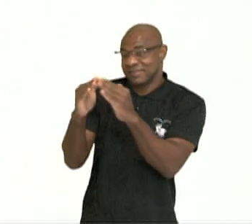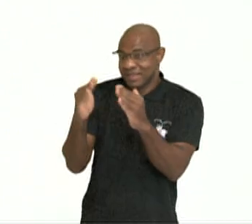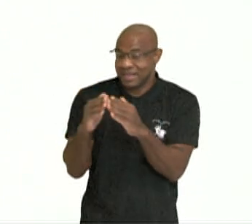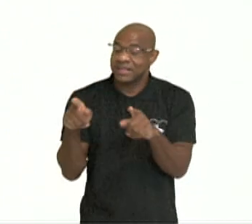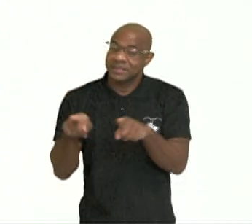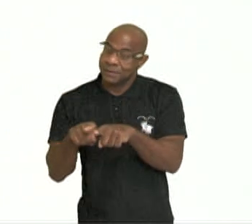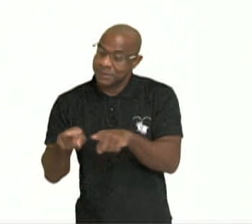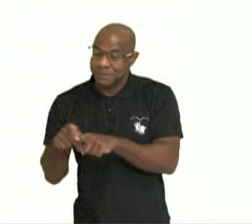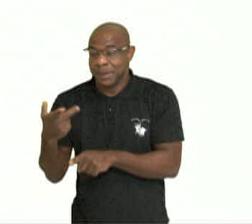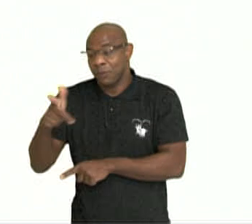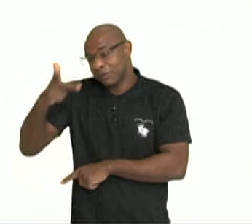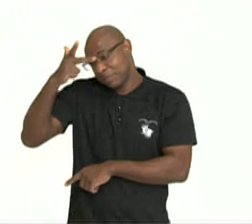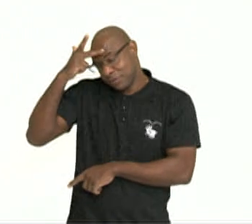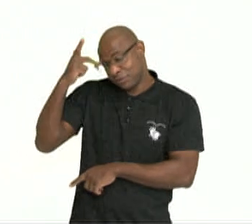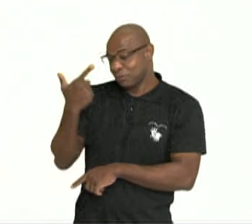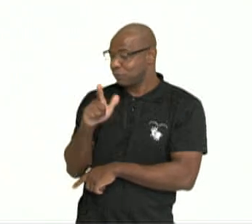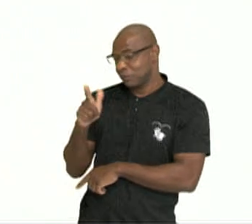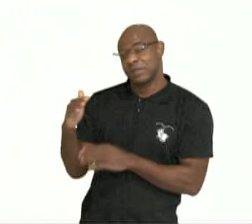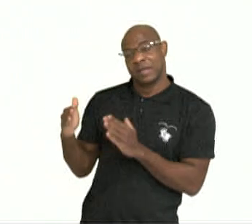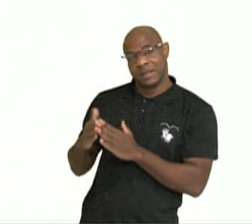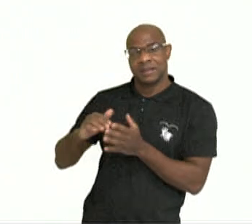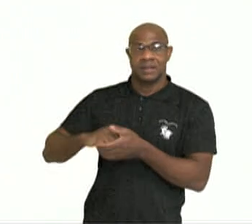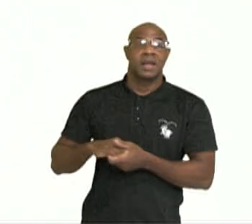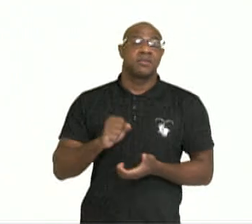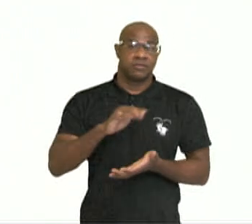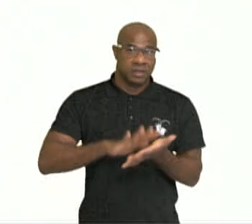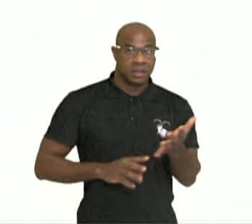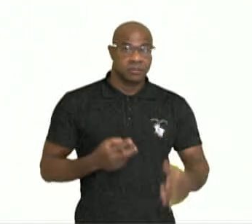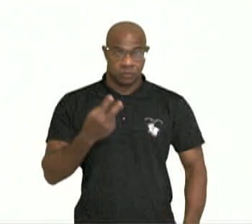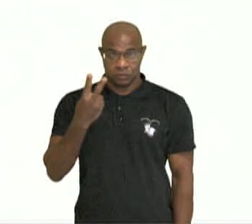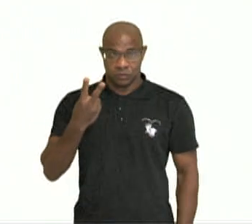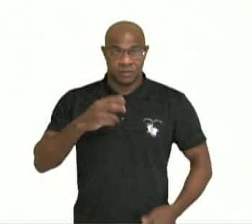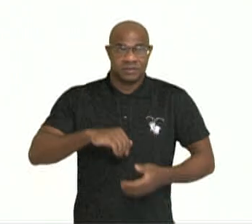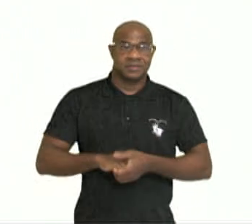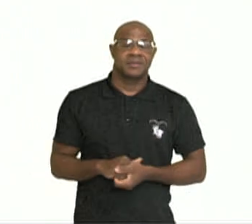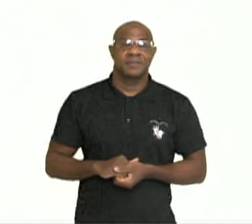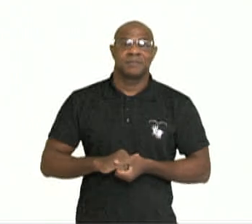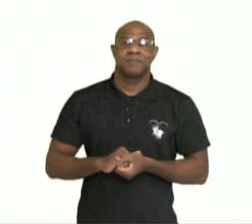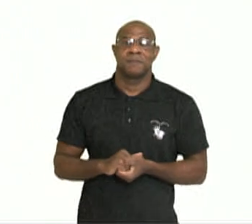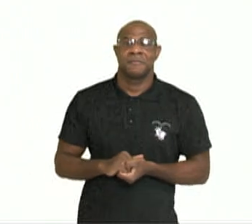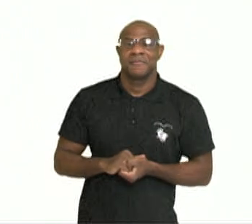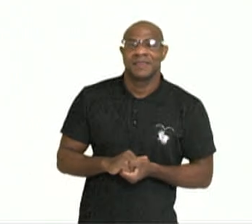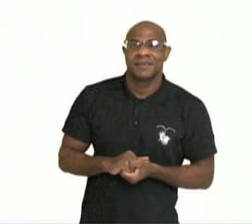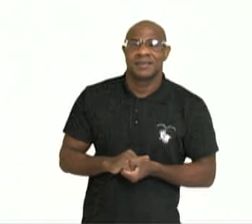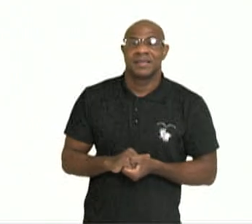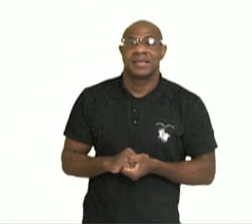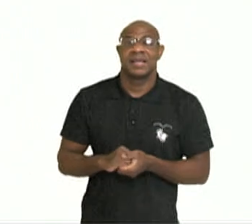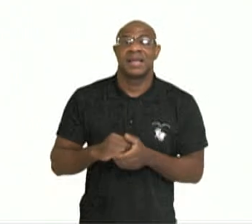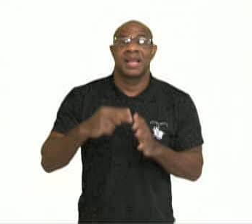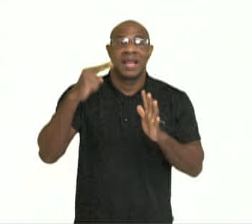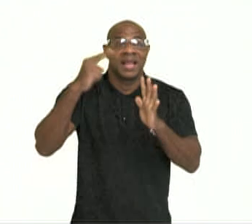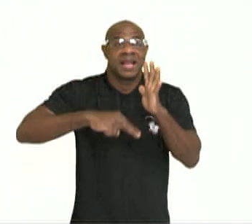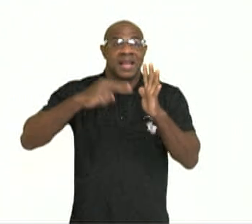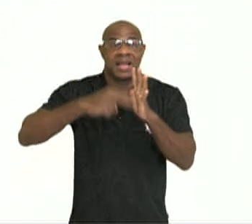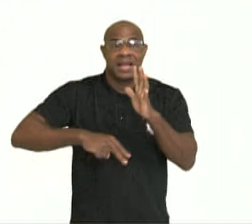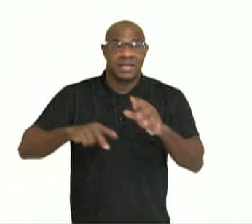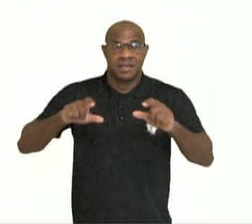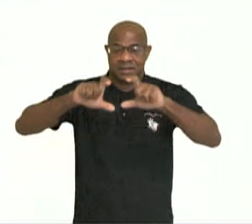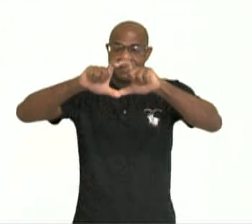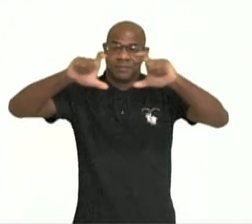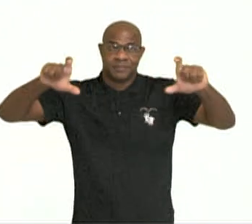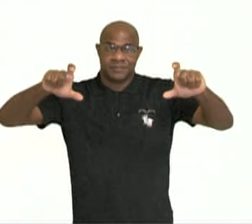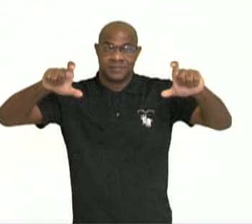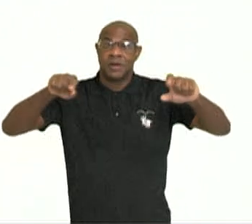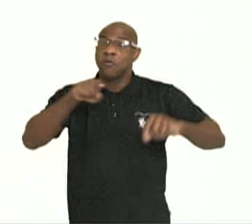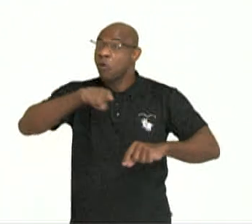morar, ok? Atividade 2, já na sequência. Leia o trecho a seguir. Agora eu vou deixar